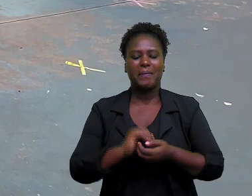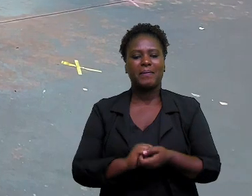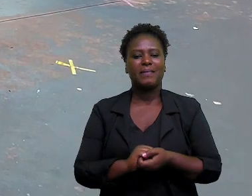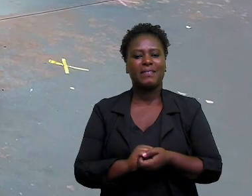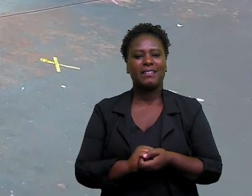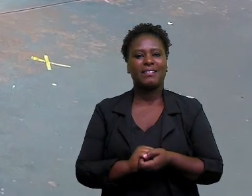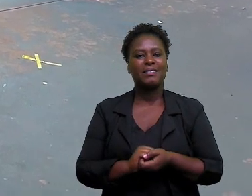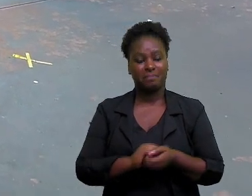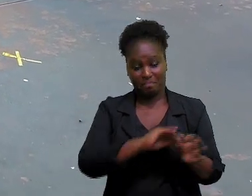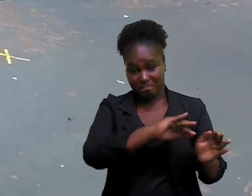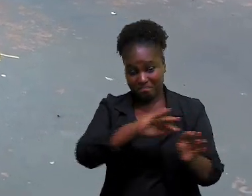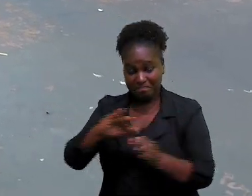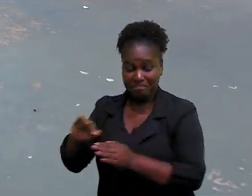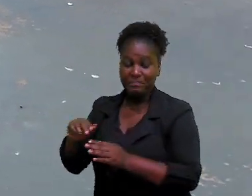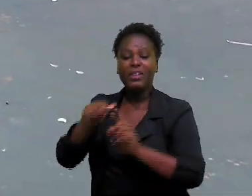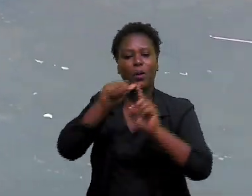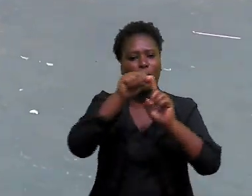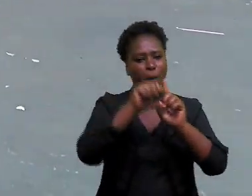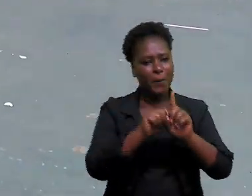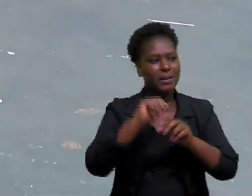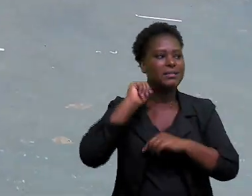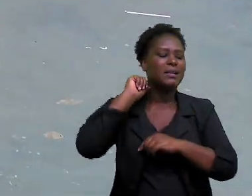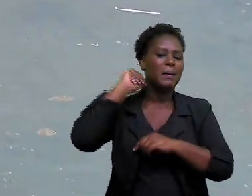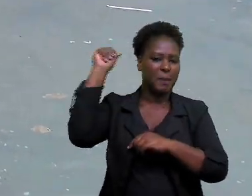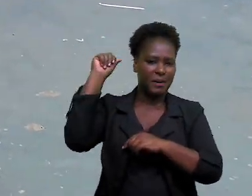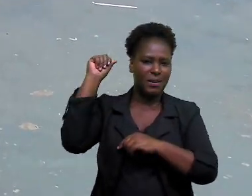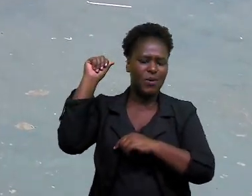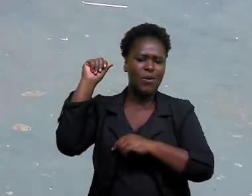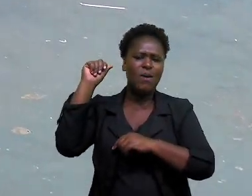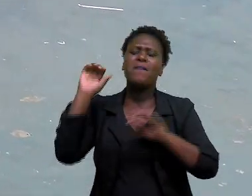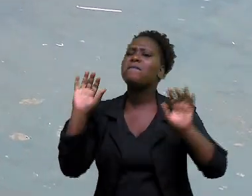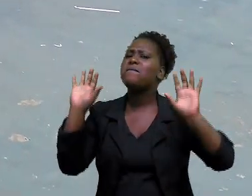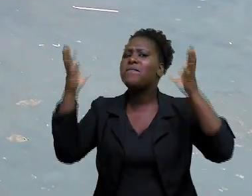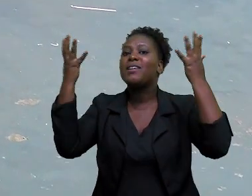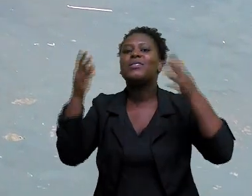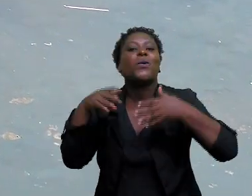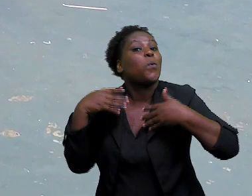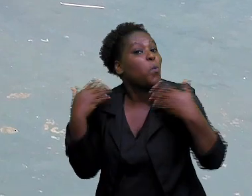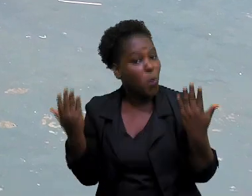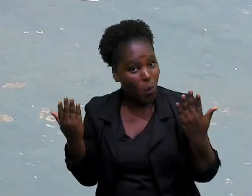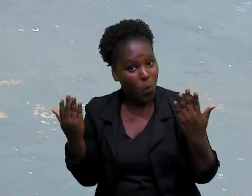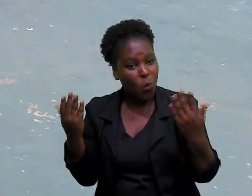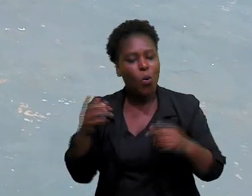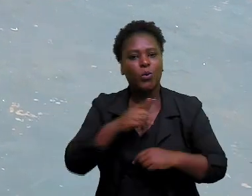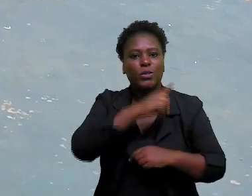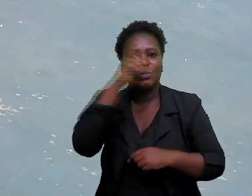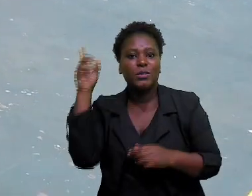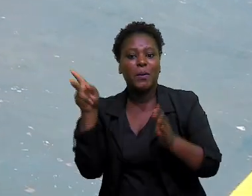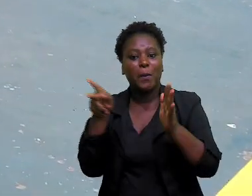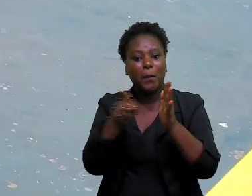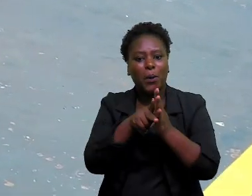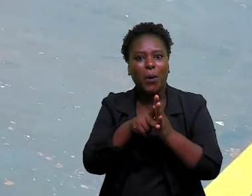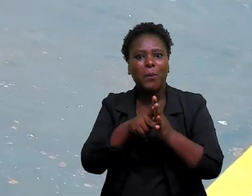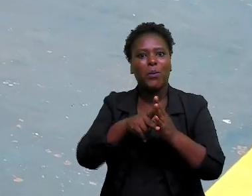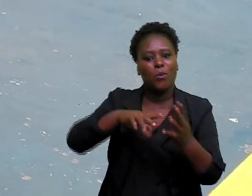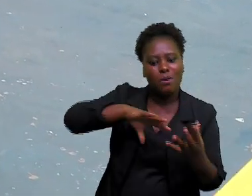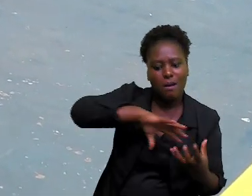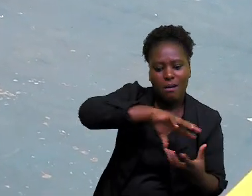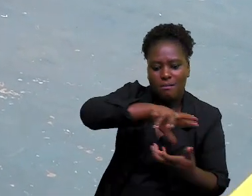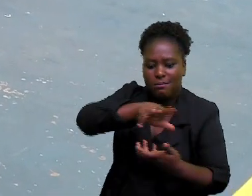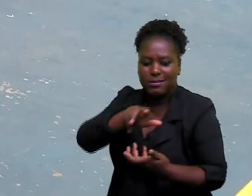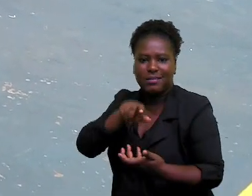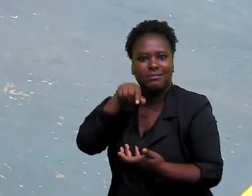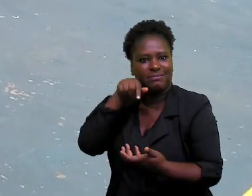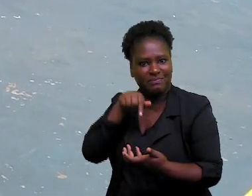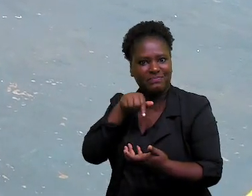De abril é comemorado o Dia Internacional da Dança. E eu,